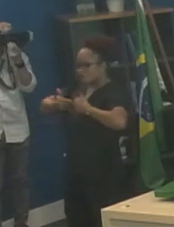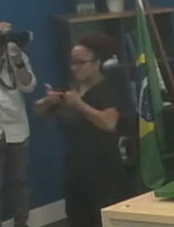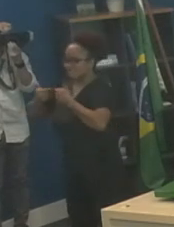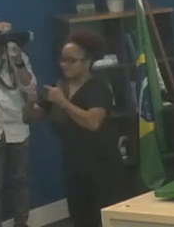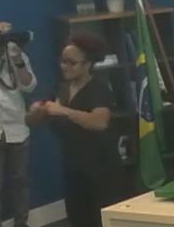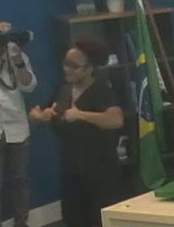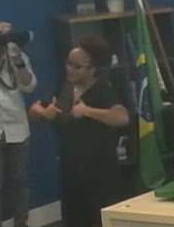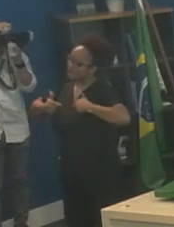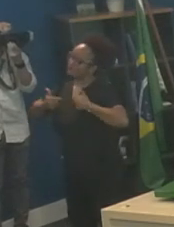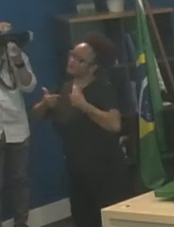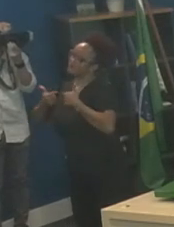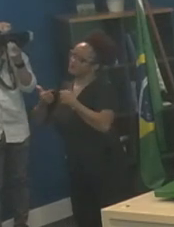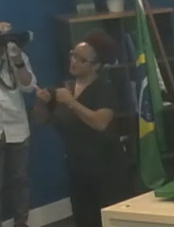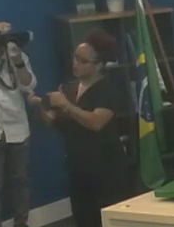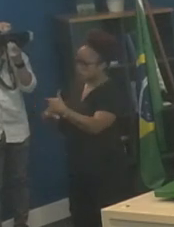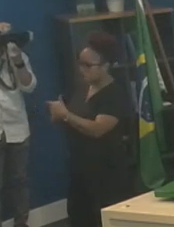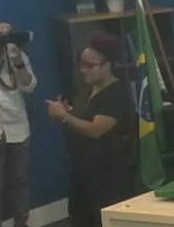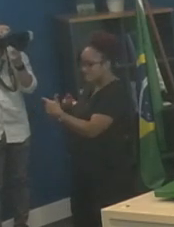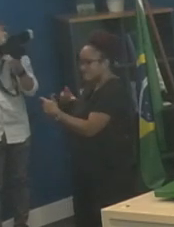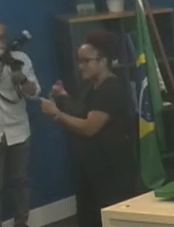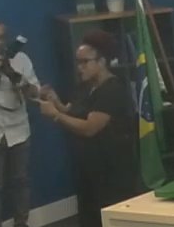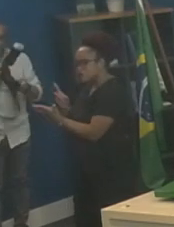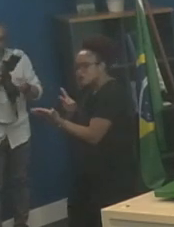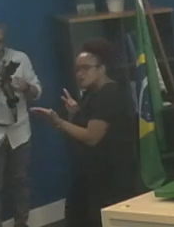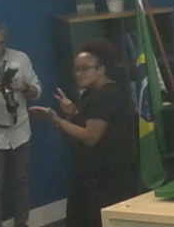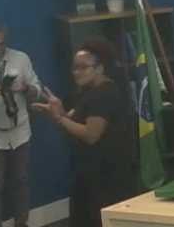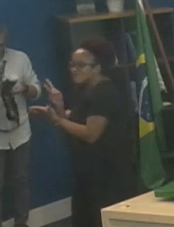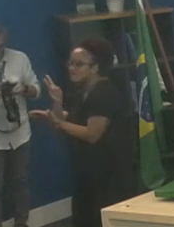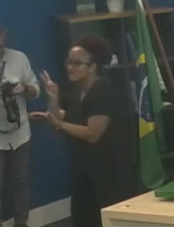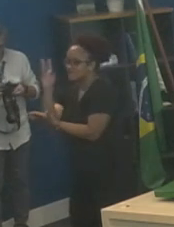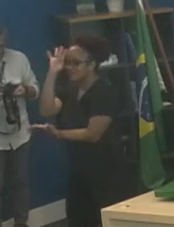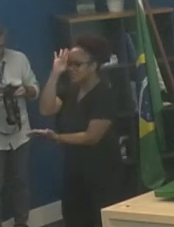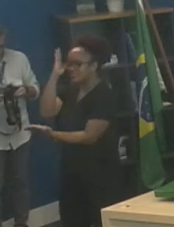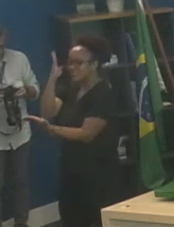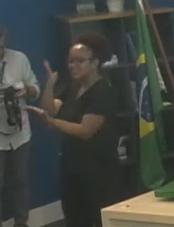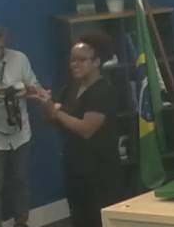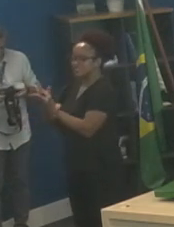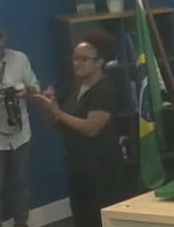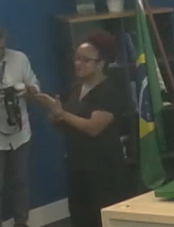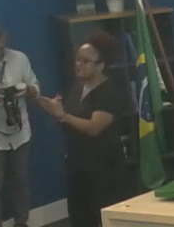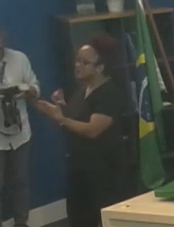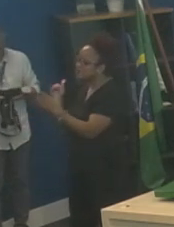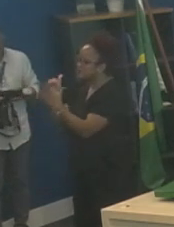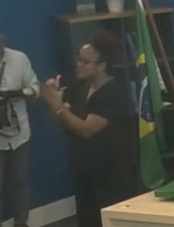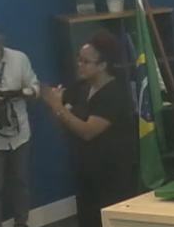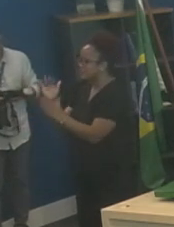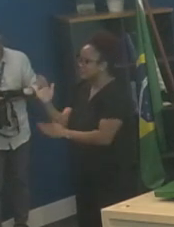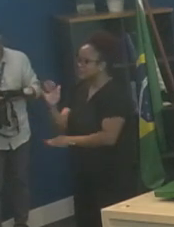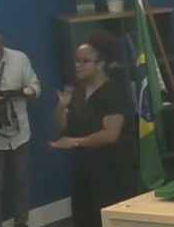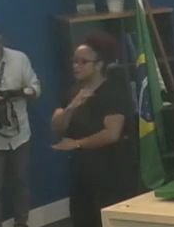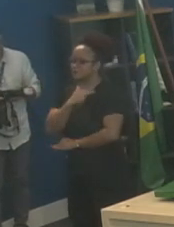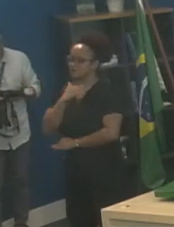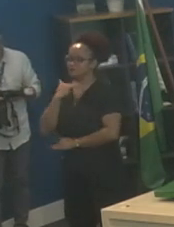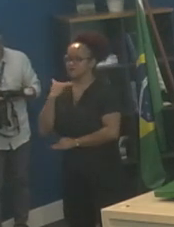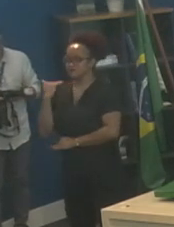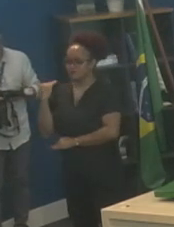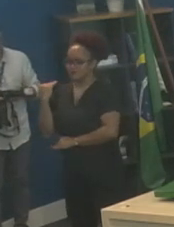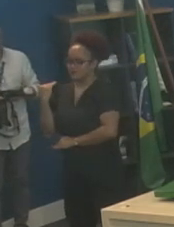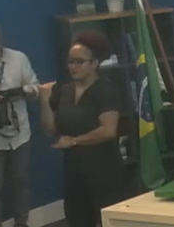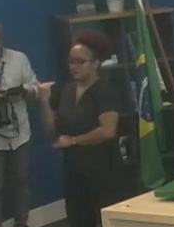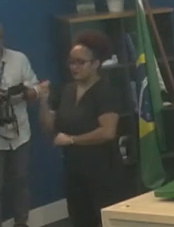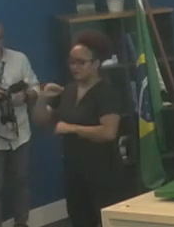um filho teu não foge à luta, nem teme quem te adora a